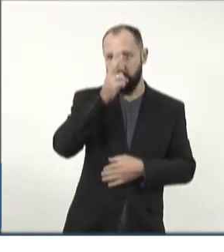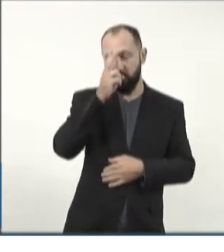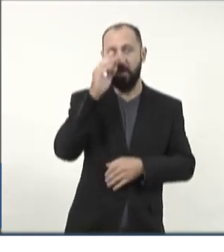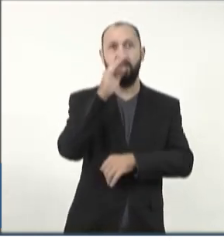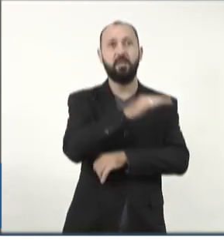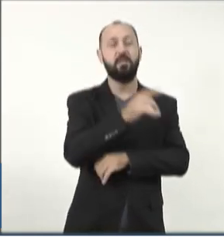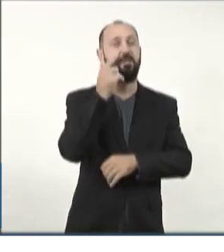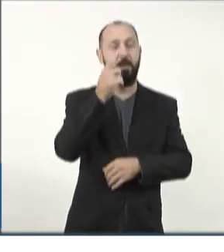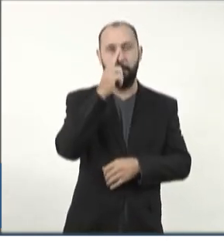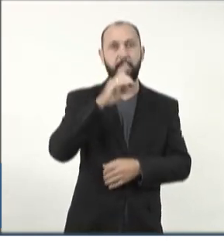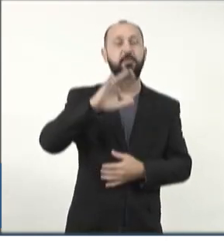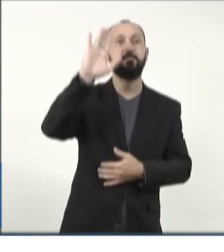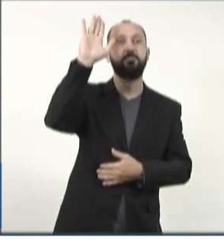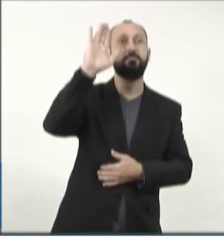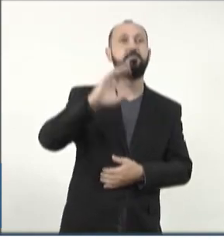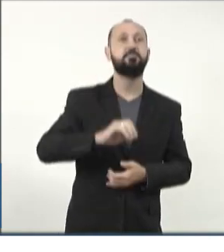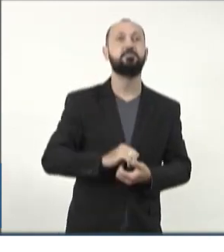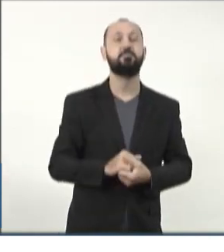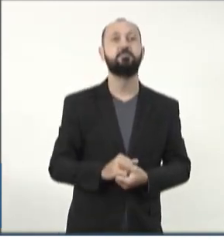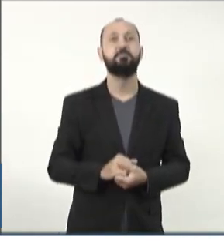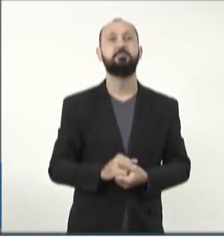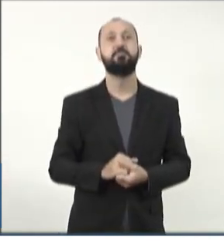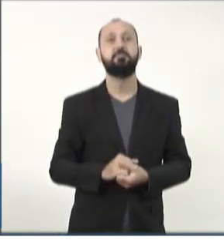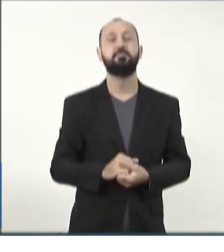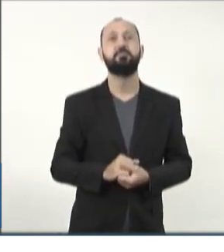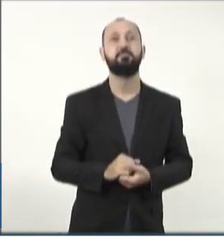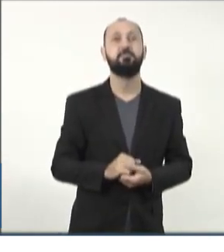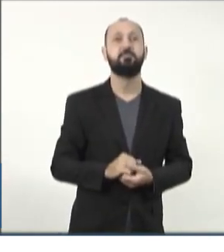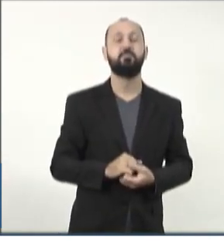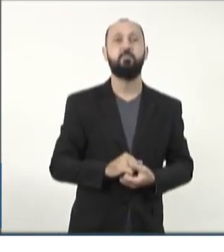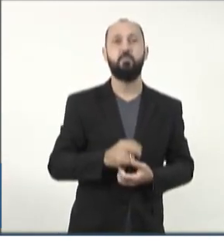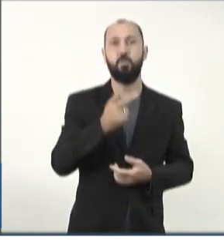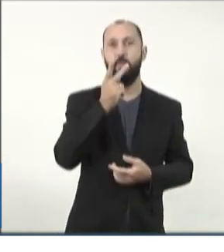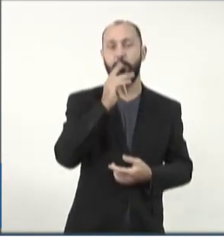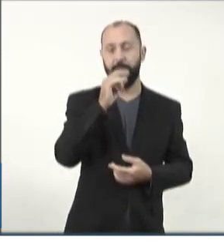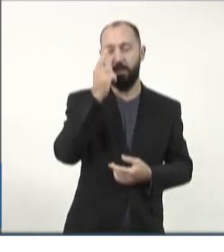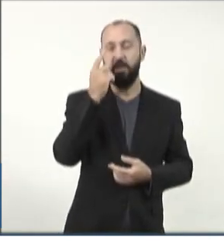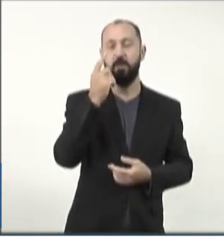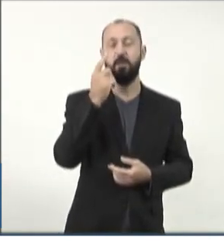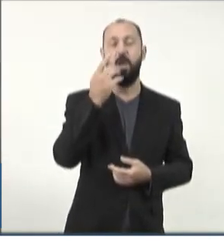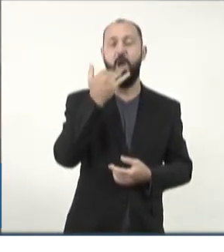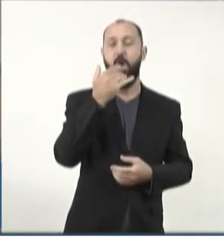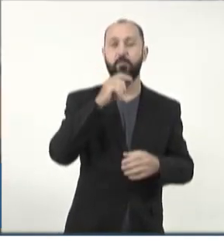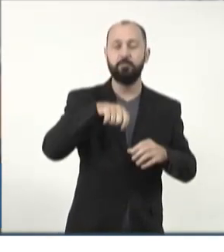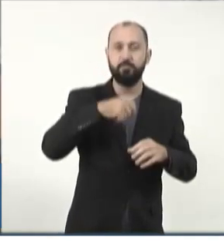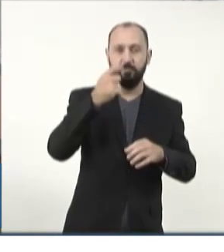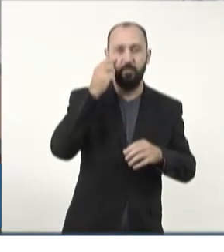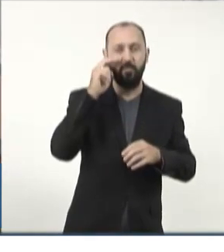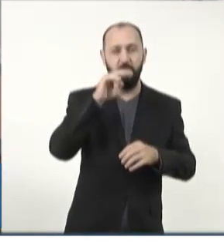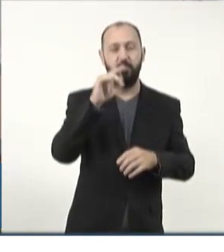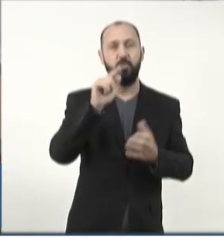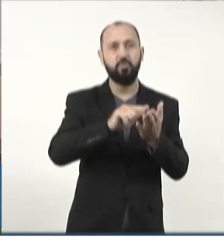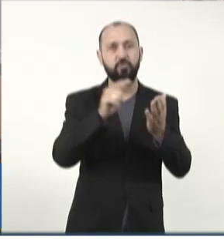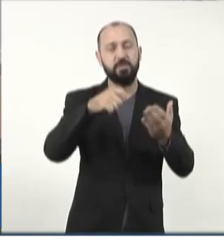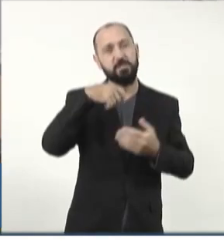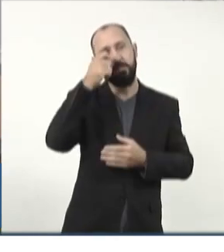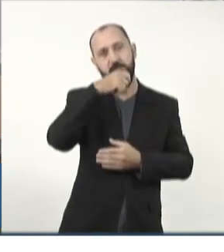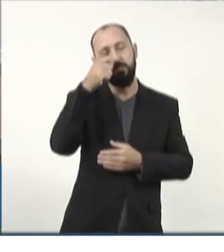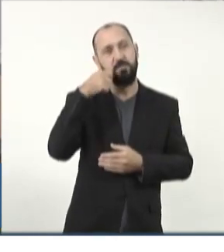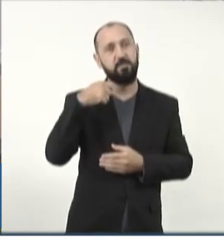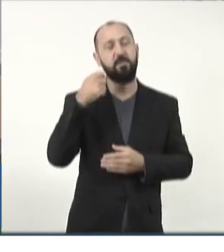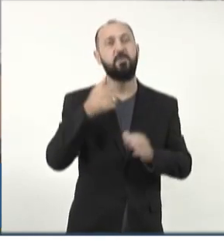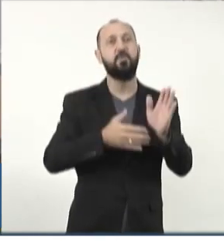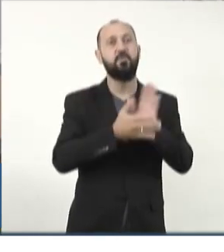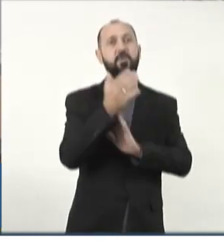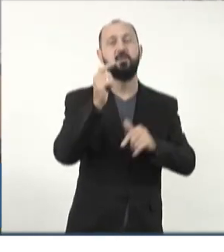Quem é mãe aí? O pai almoçou, assistiu um pedacinho de jornal, escovou os dentes,